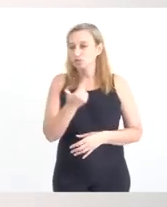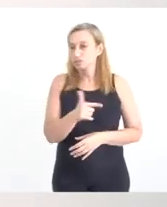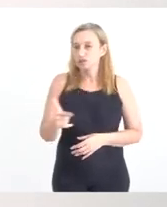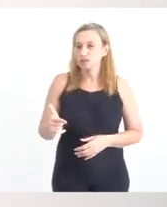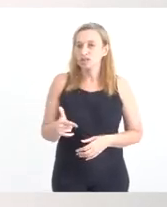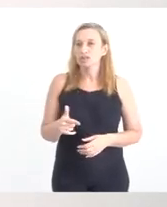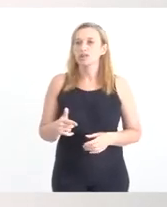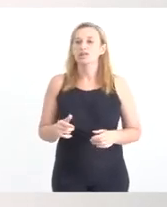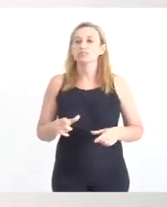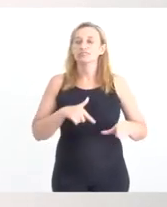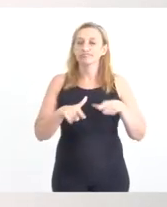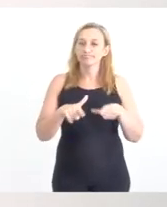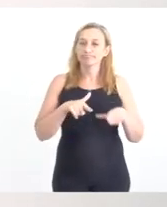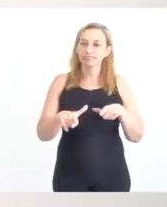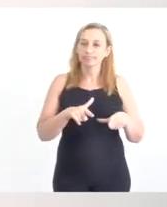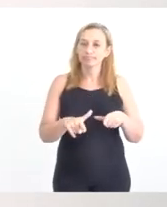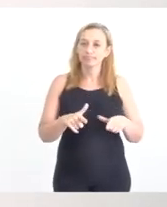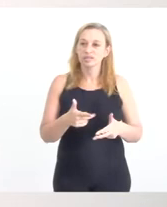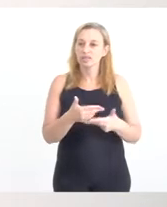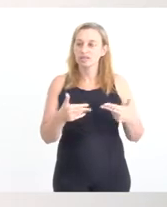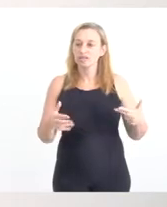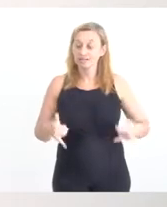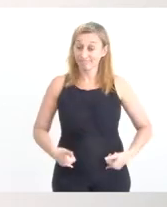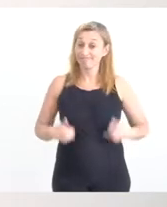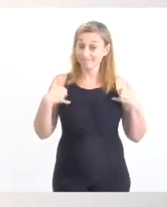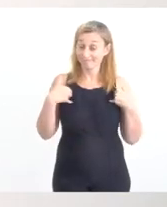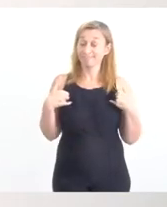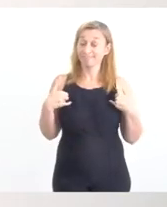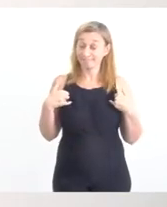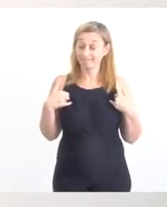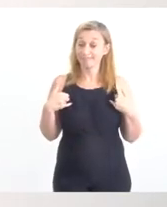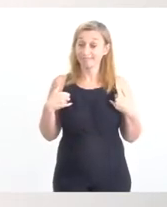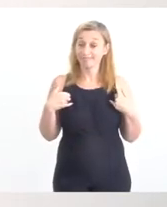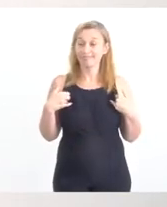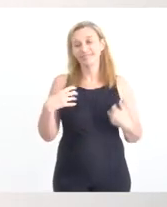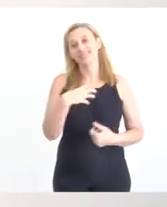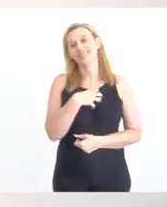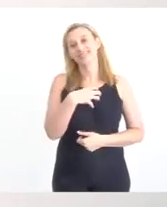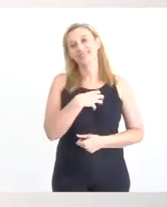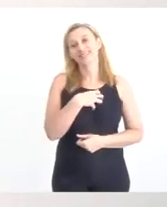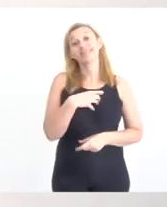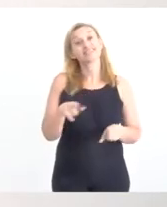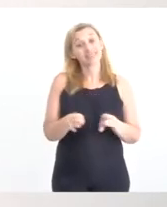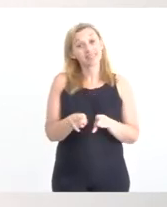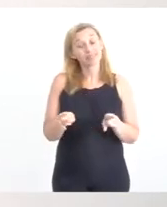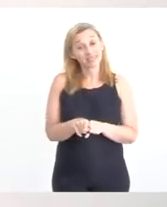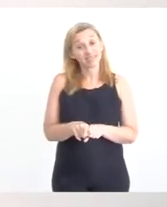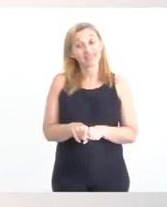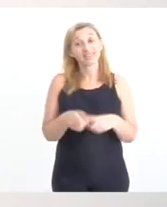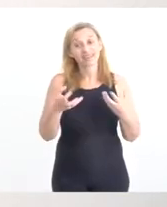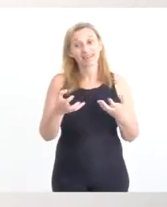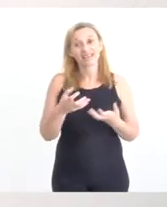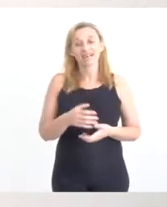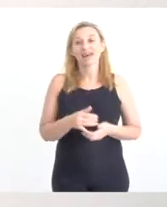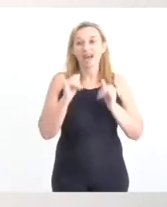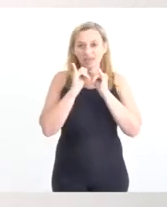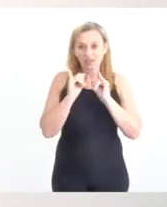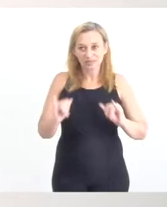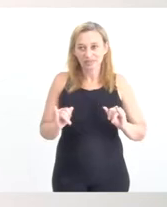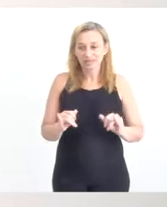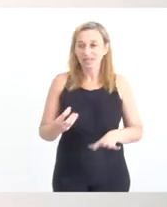fez e faz um trabalho que muito nos orgulha e nesse sentido também quero aqui